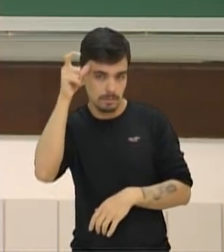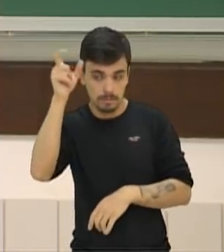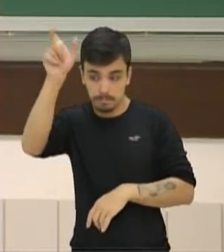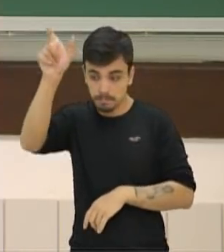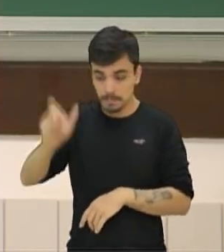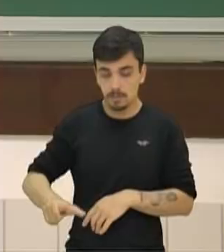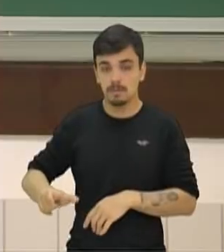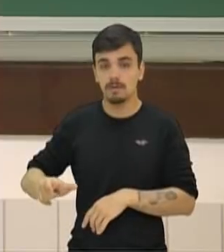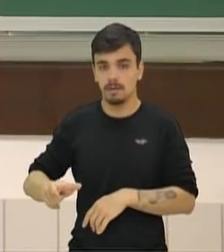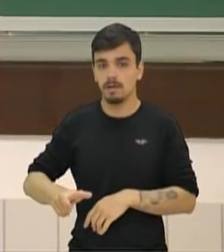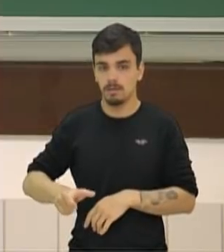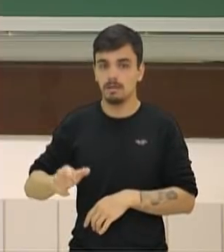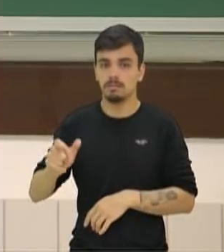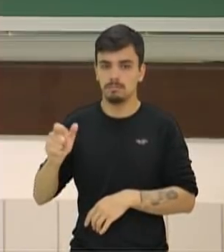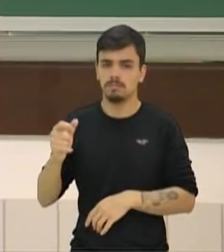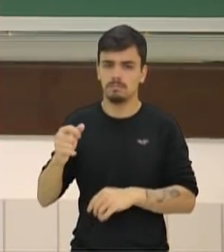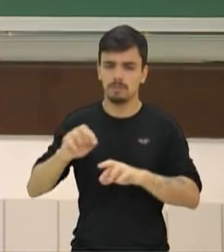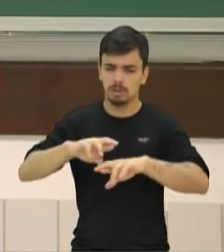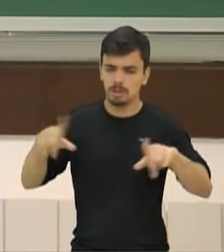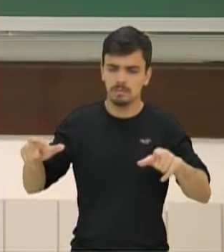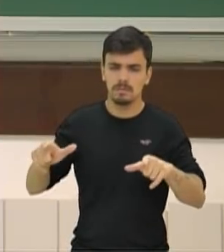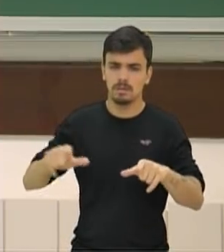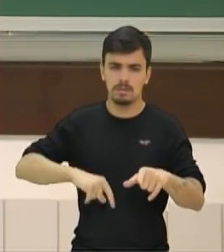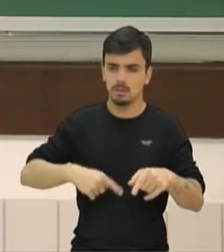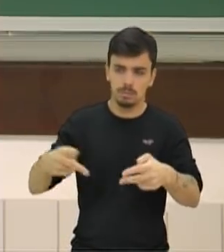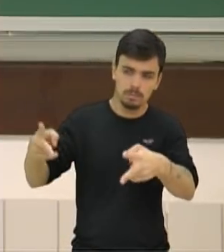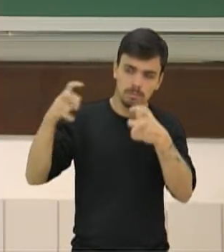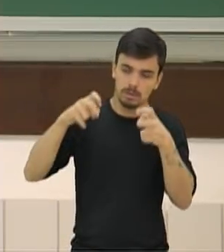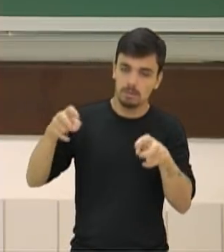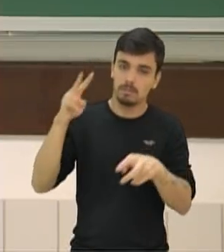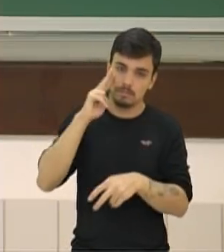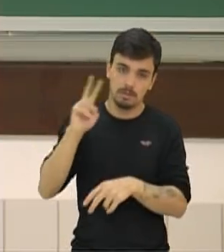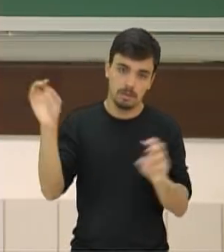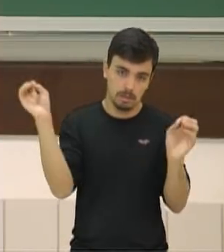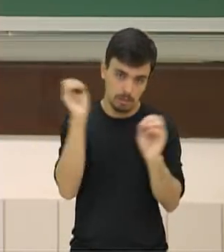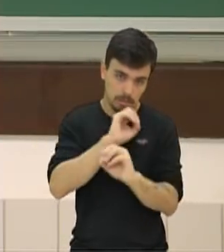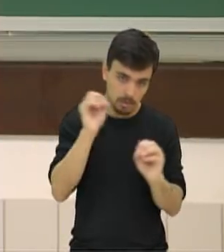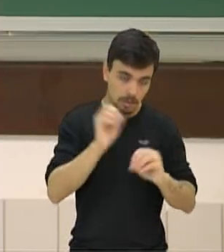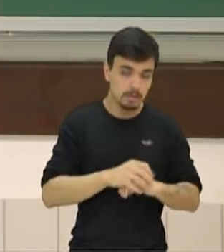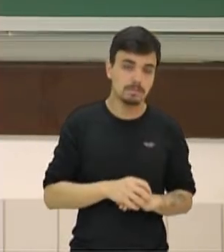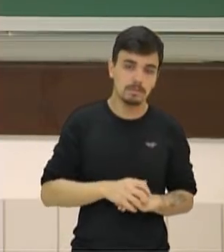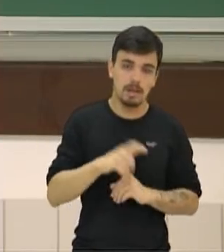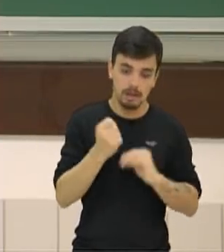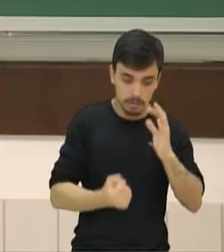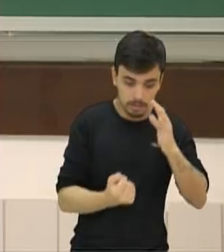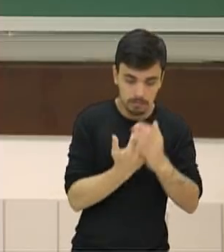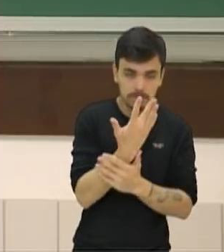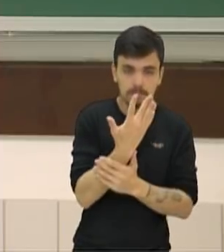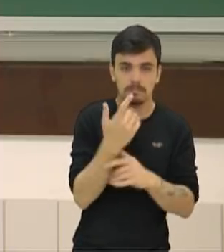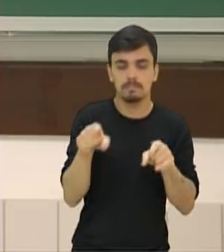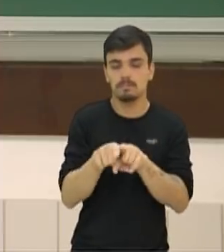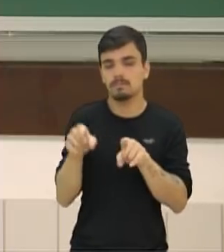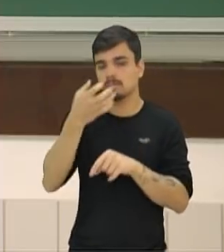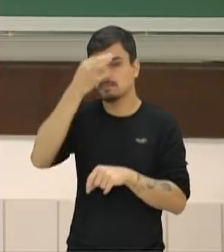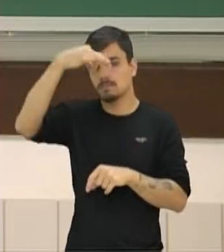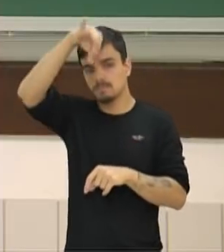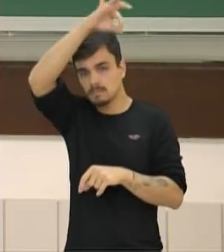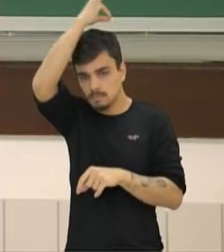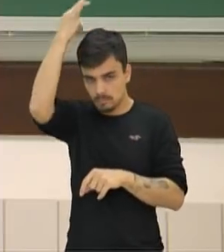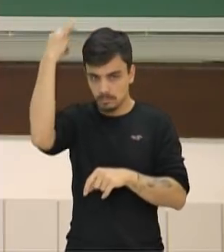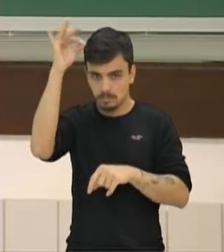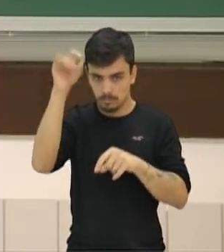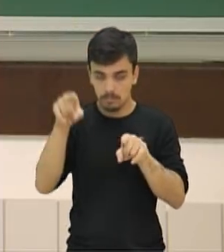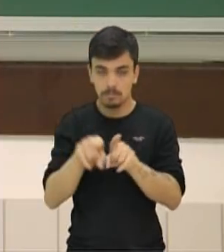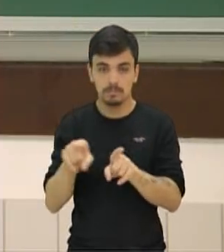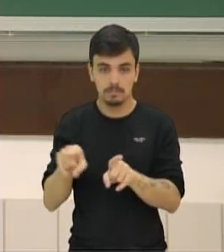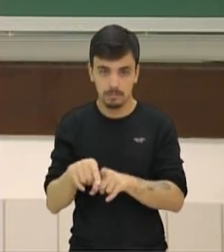Personagens alegóricos, né? Que a gente não observa, não vê, né? Seres criados, né? E anjos. Então,